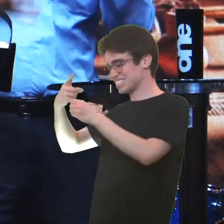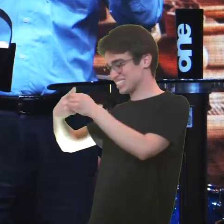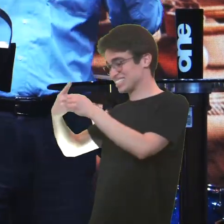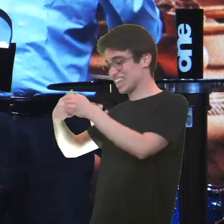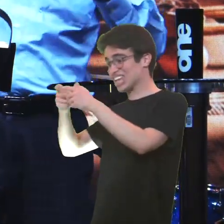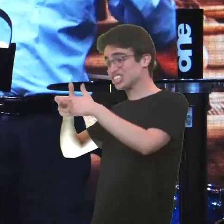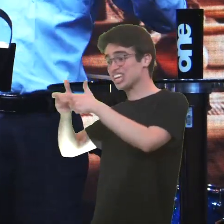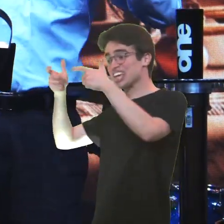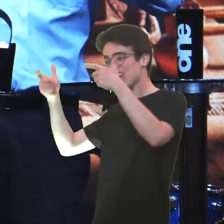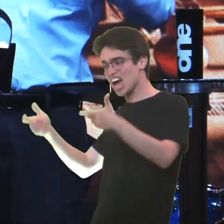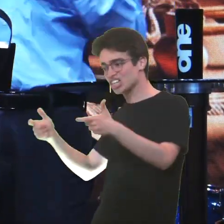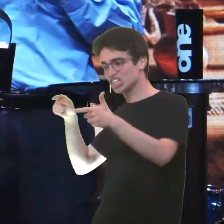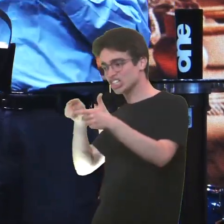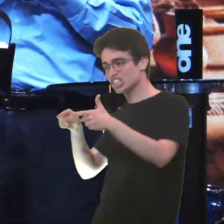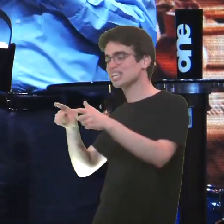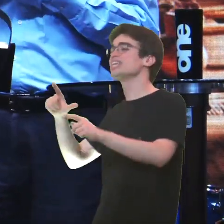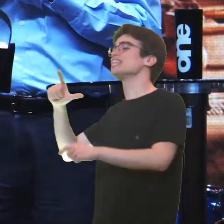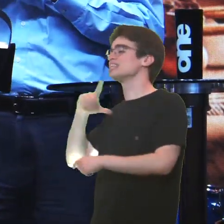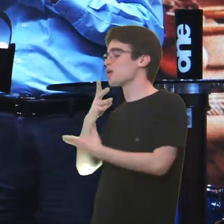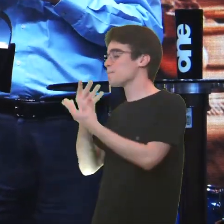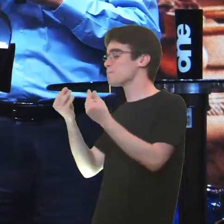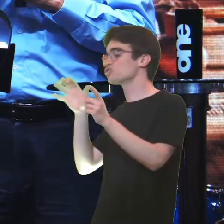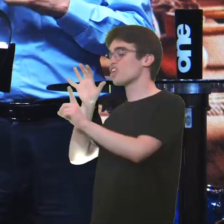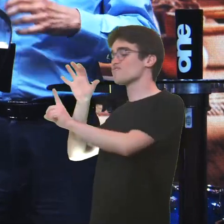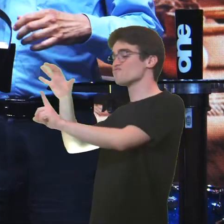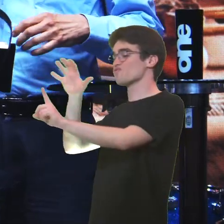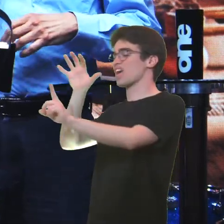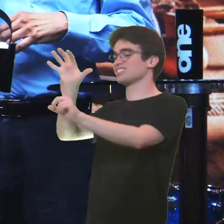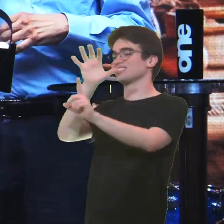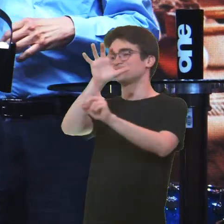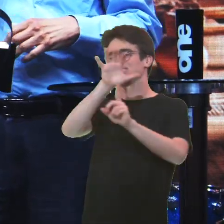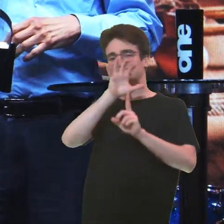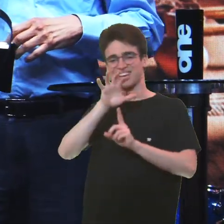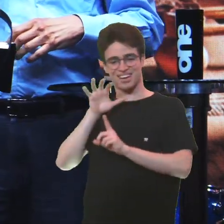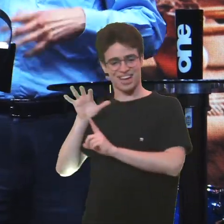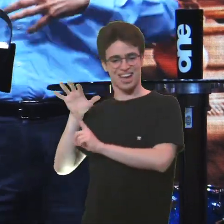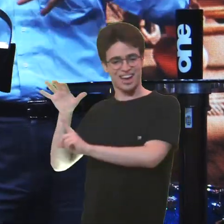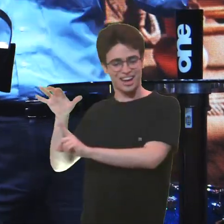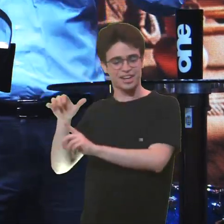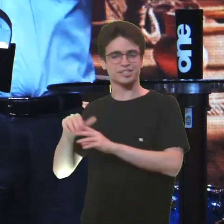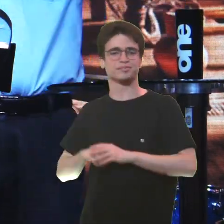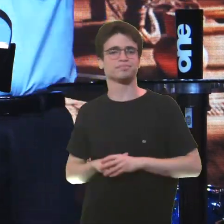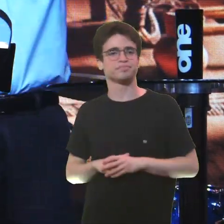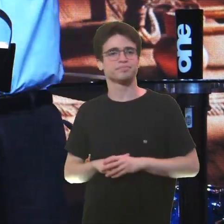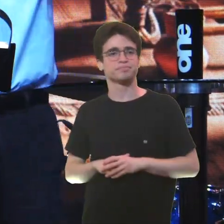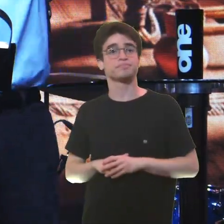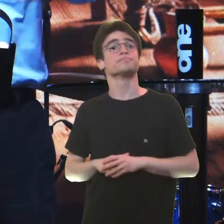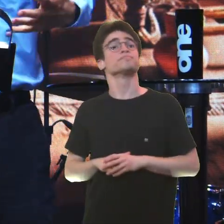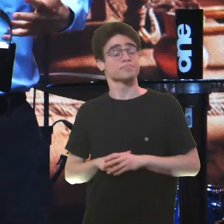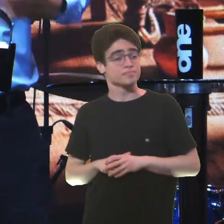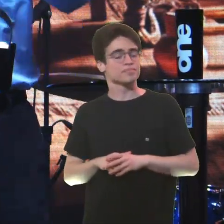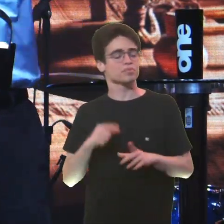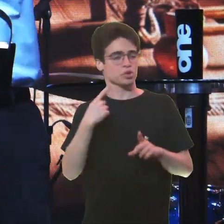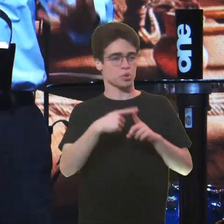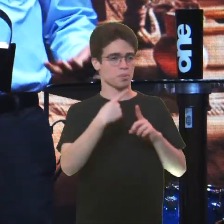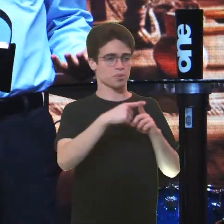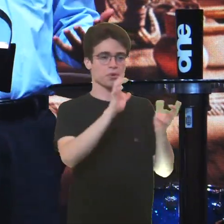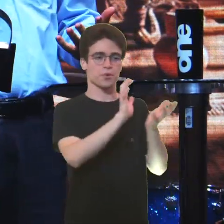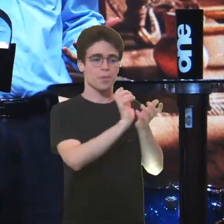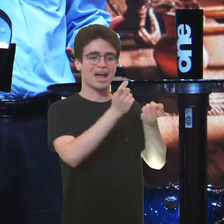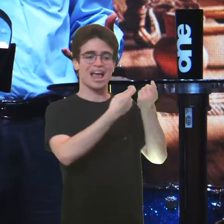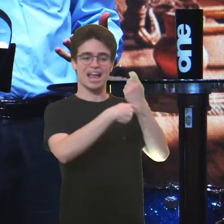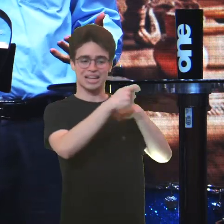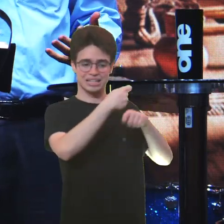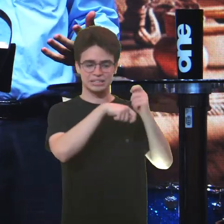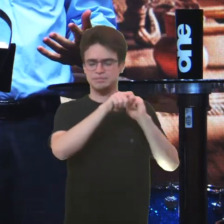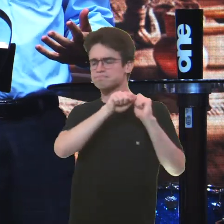cidade influía en el resto del territorio. influenciava o resto do território. Los comerciantes llegaban a Tesalónica Os a comprar y